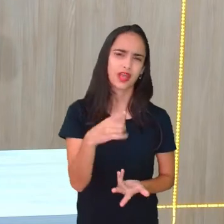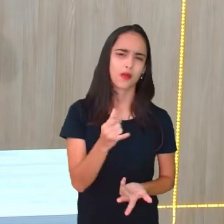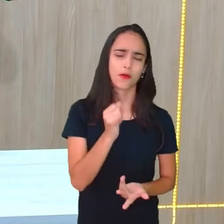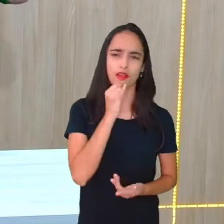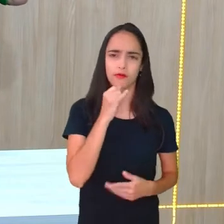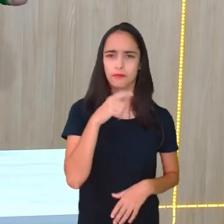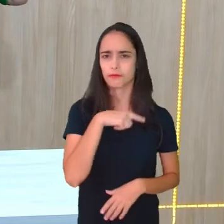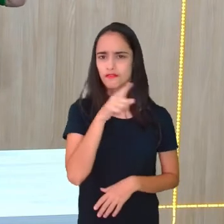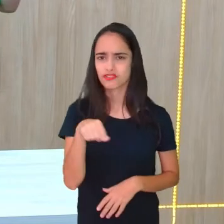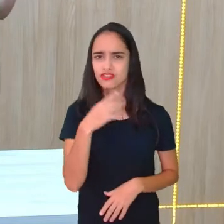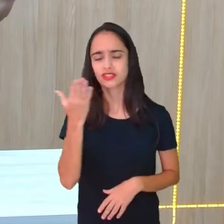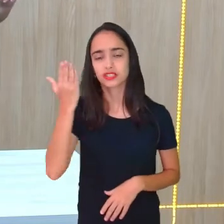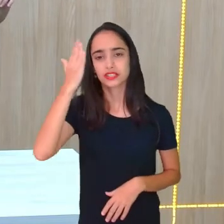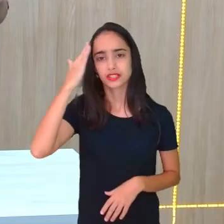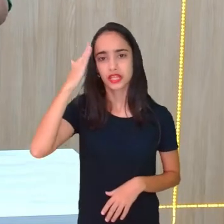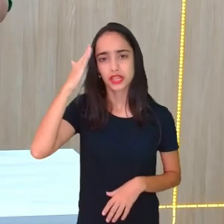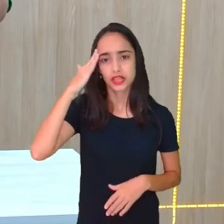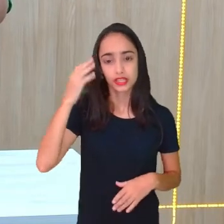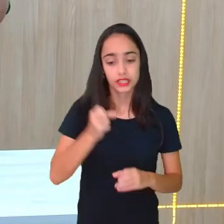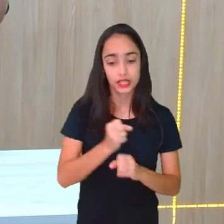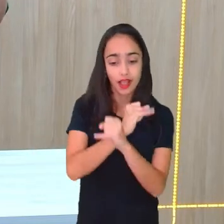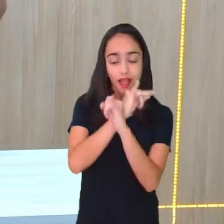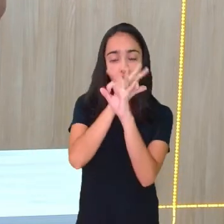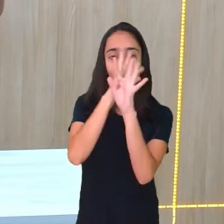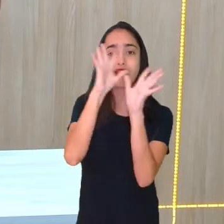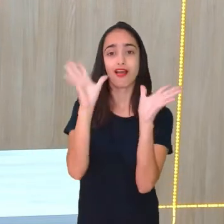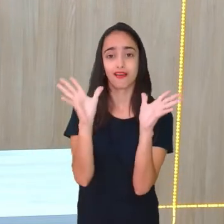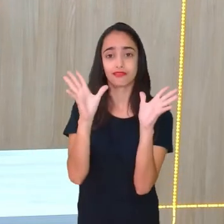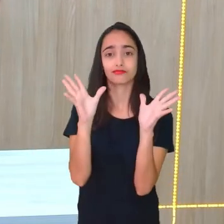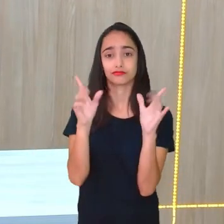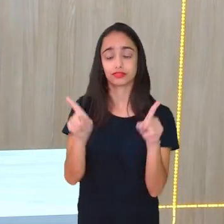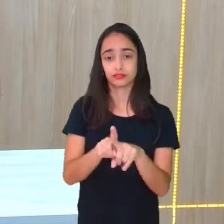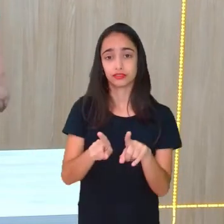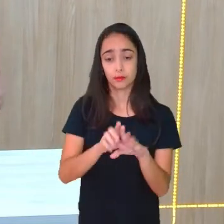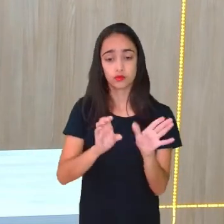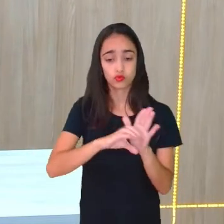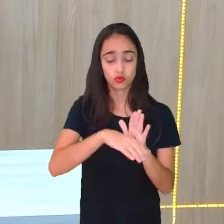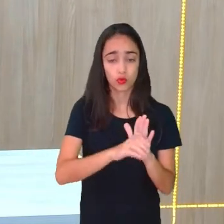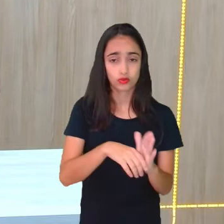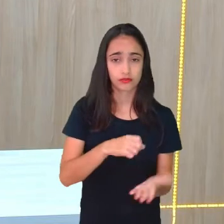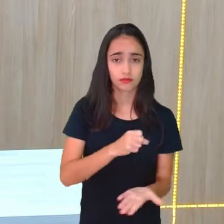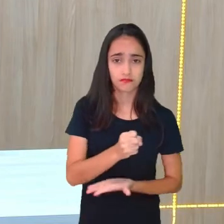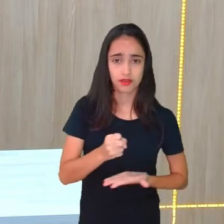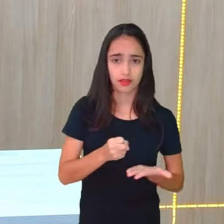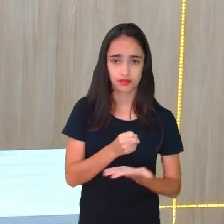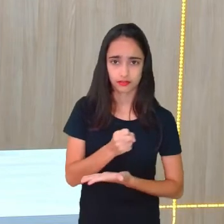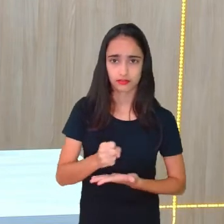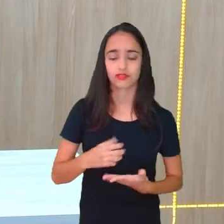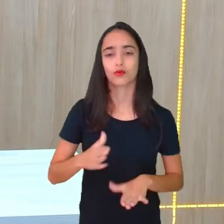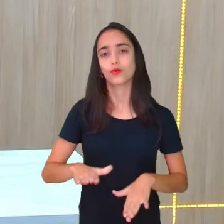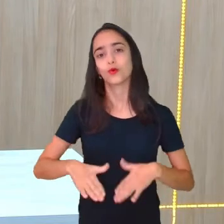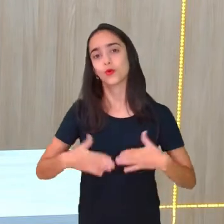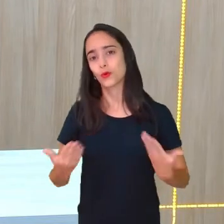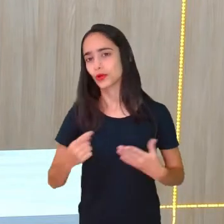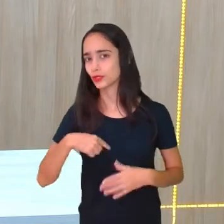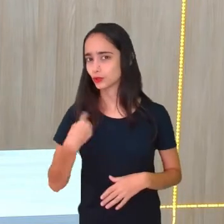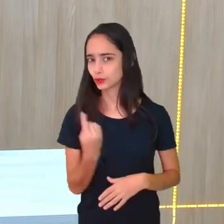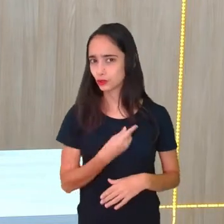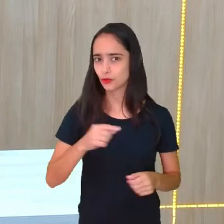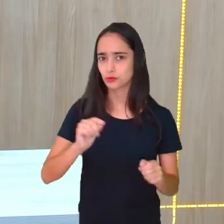vocês entendam de espaço amostral, entendam os conceitos iniciais. Quando a gente for fazer